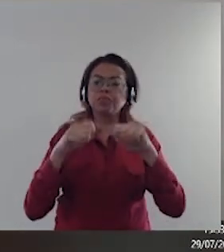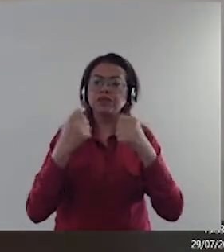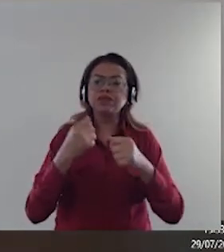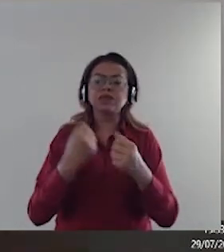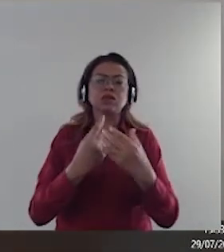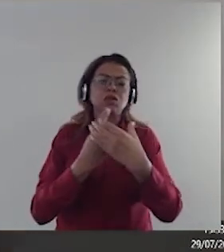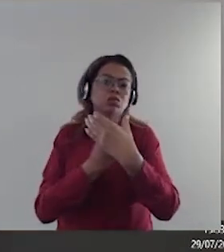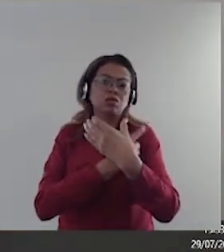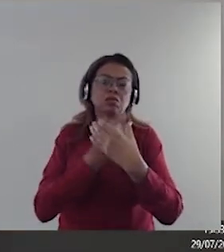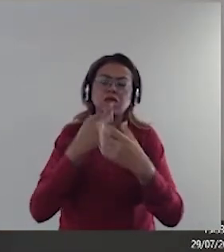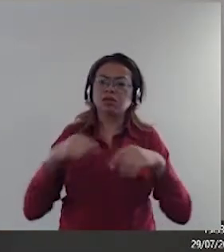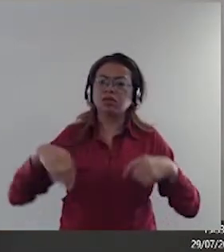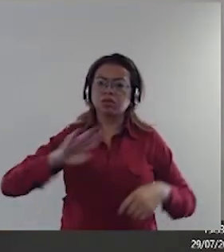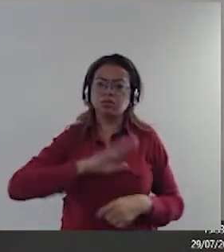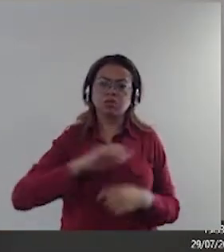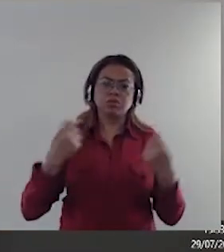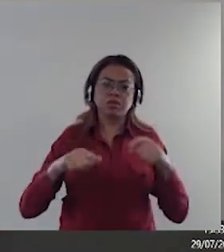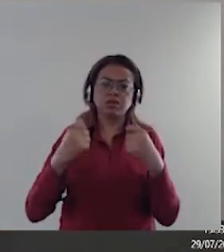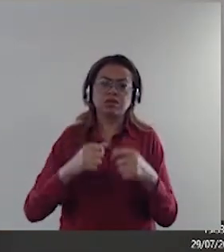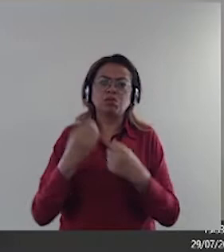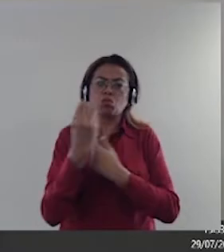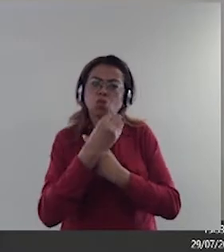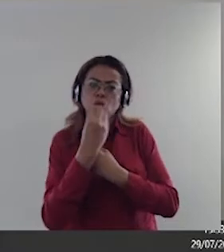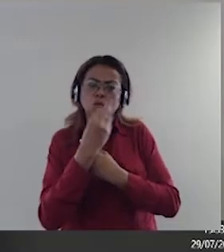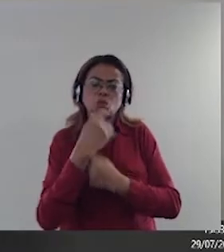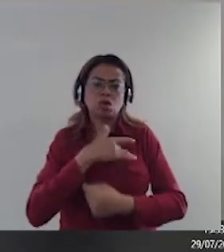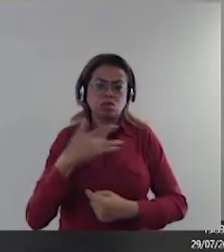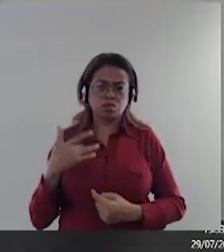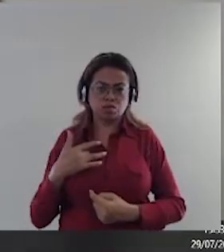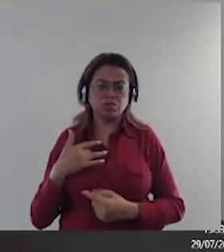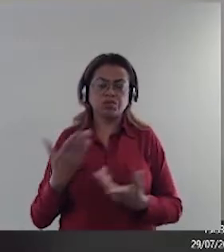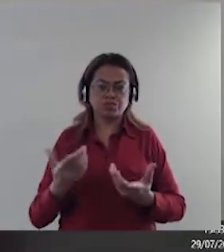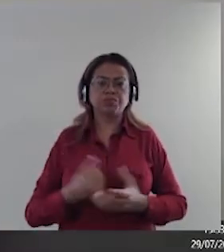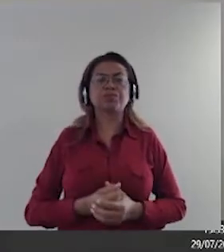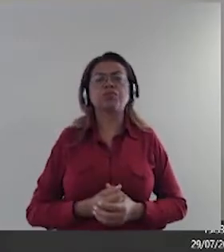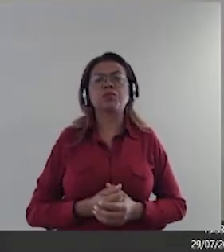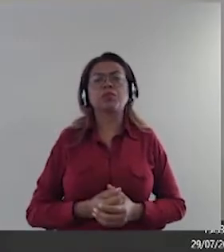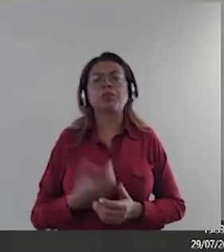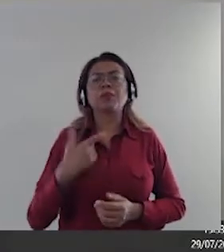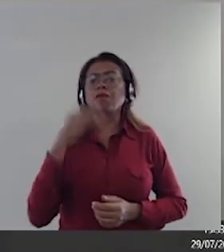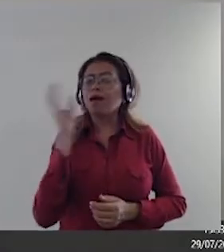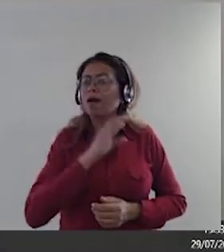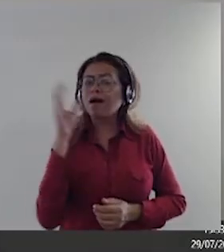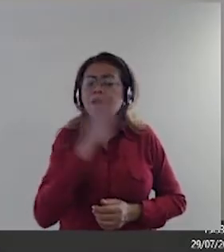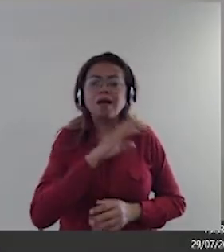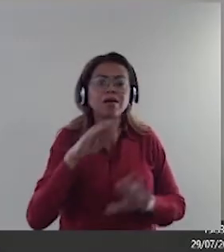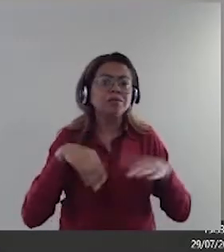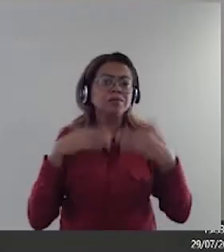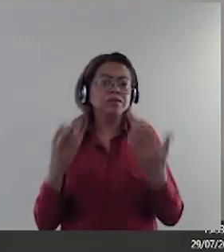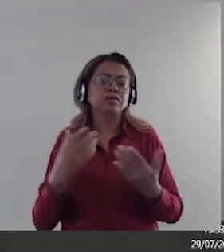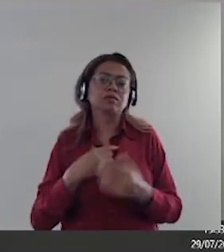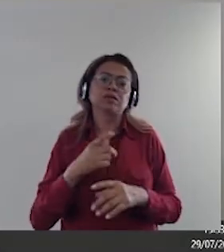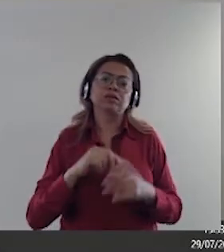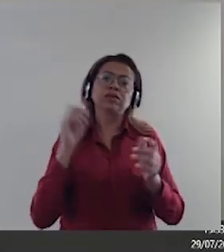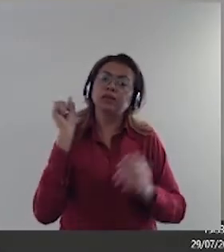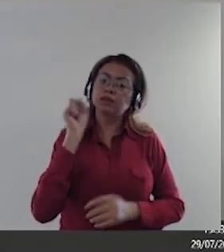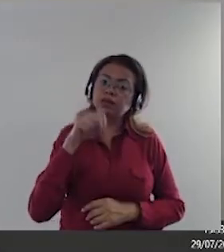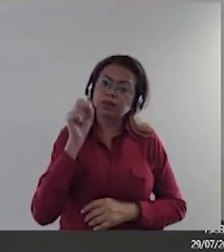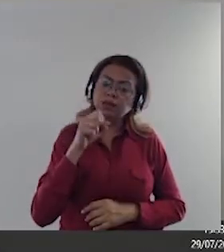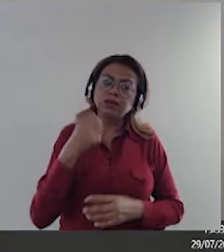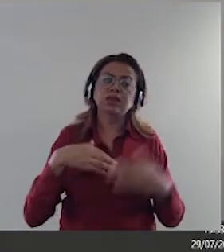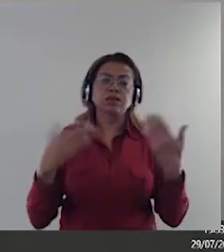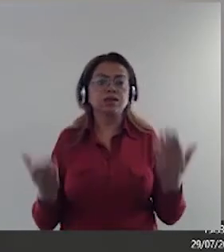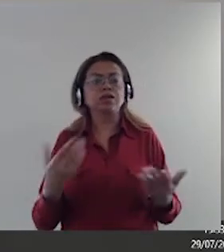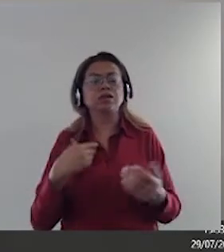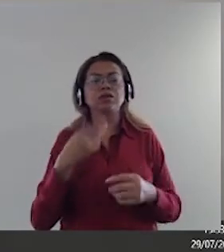isolamento social e nós precisamos cuidar da nossa saúde. Né? Isso foi muito repentino e, claro, que